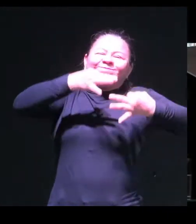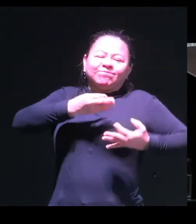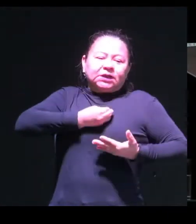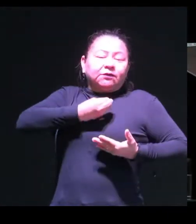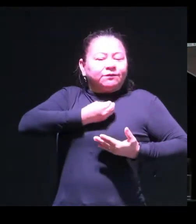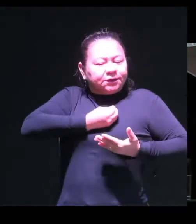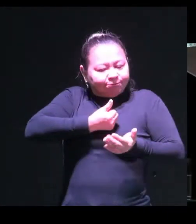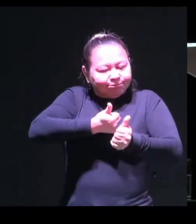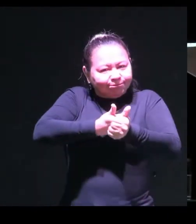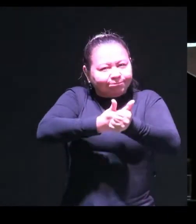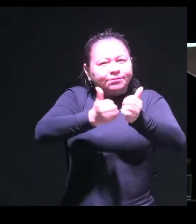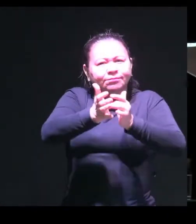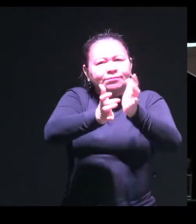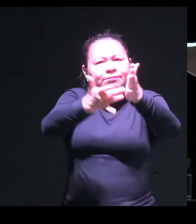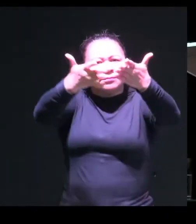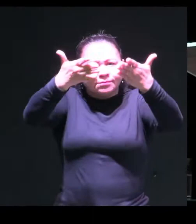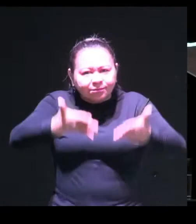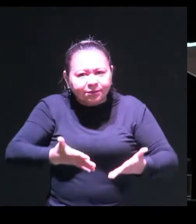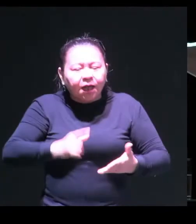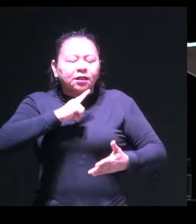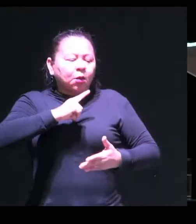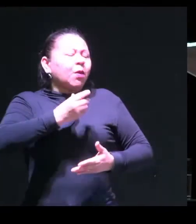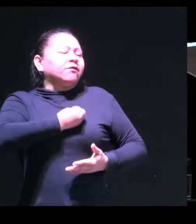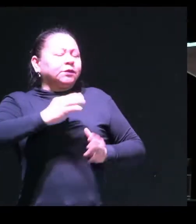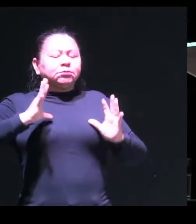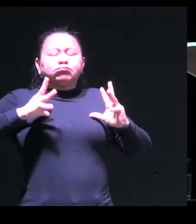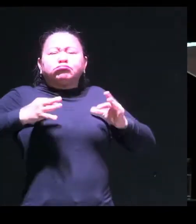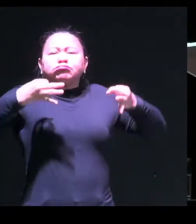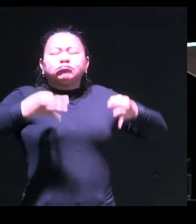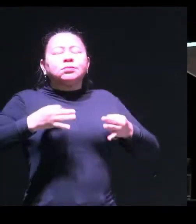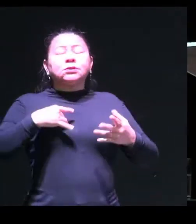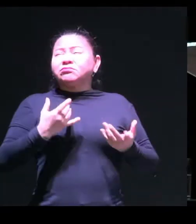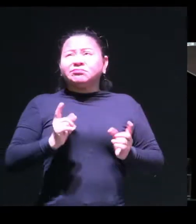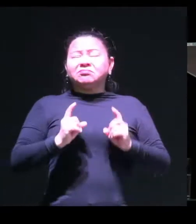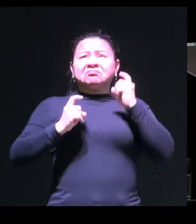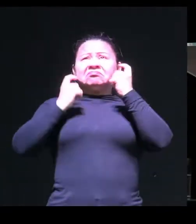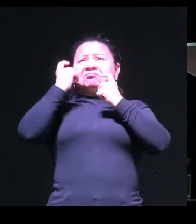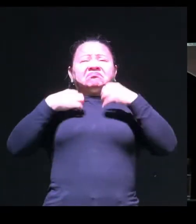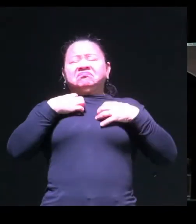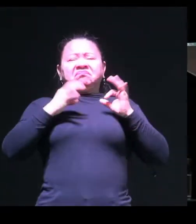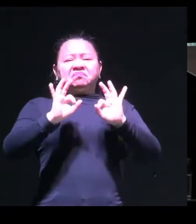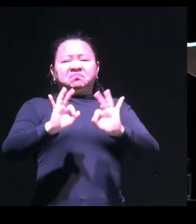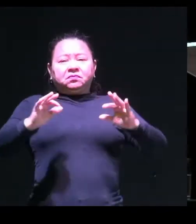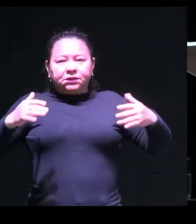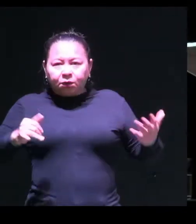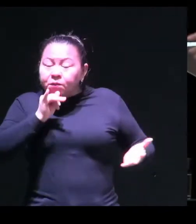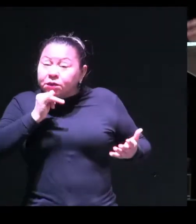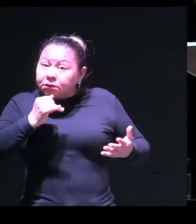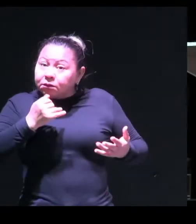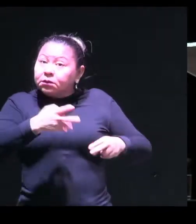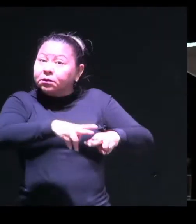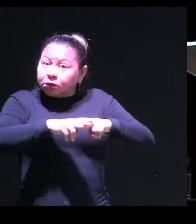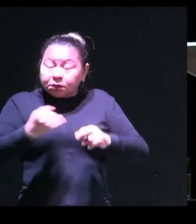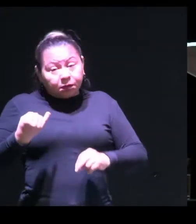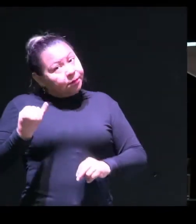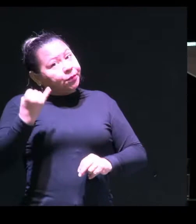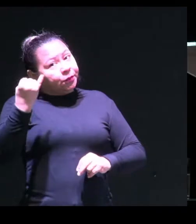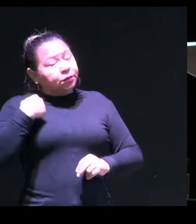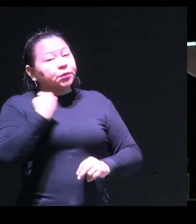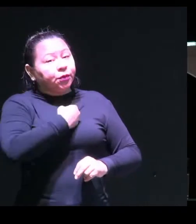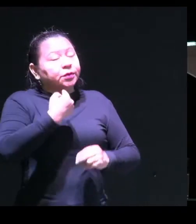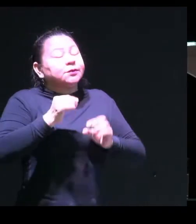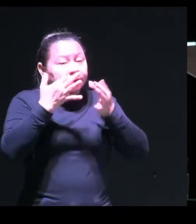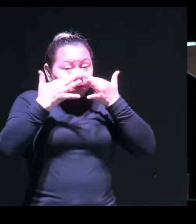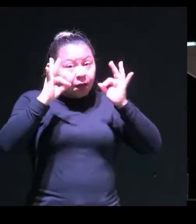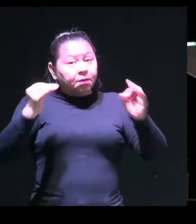de Deus. Alguém que tem santidade, alguém que está vivendo preparado, alguém que tem intimidade com Ele. Portanto, é importante a gente